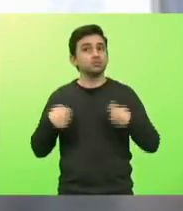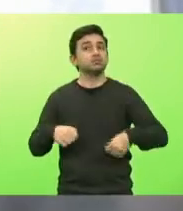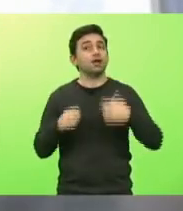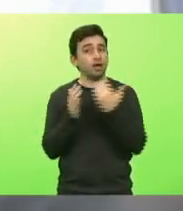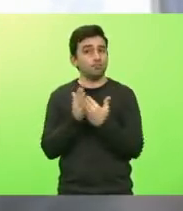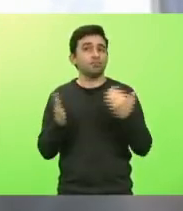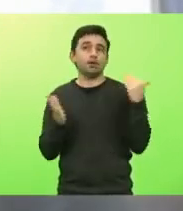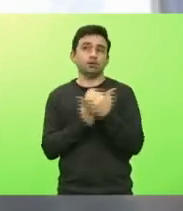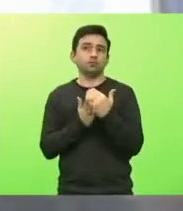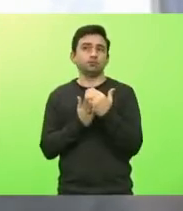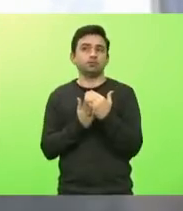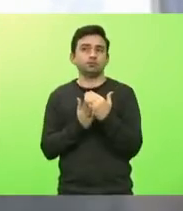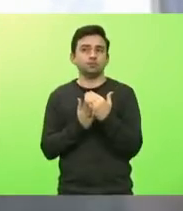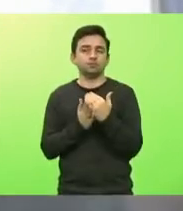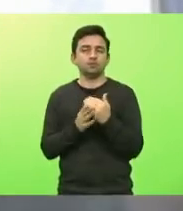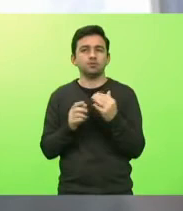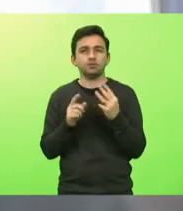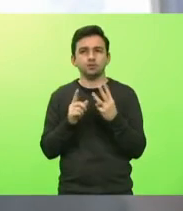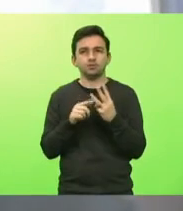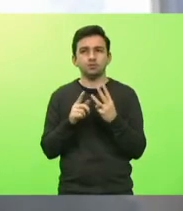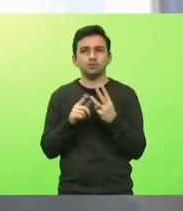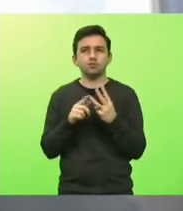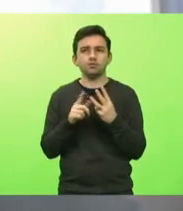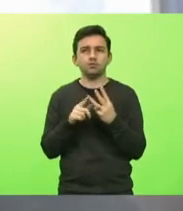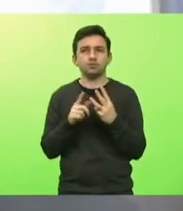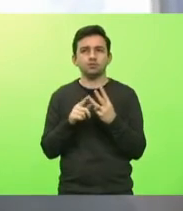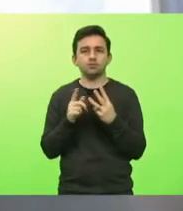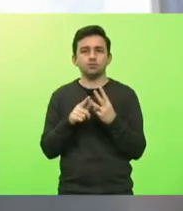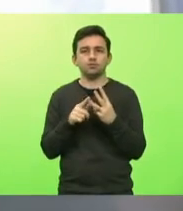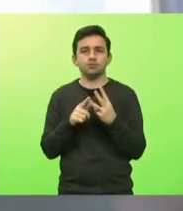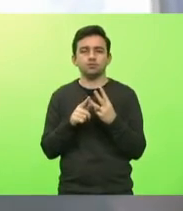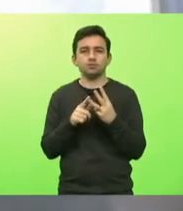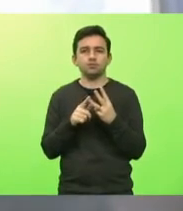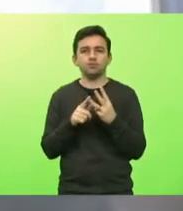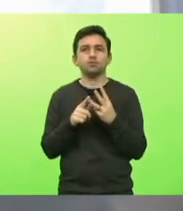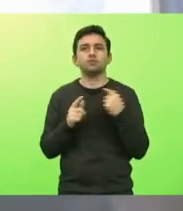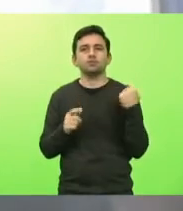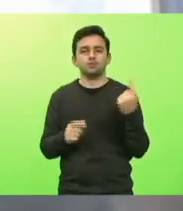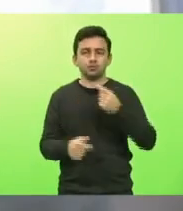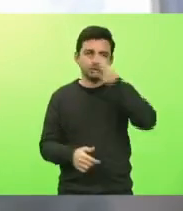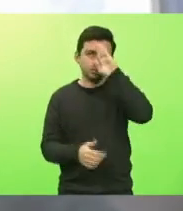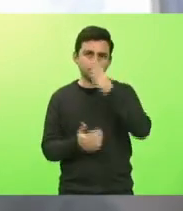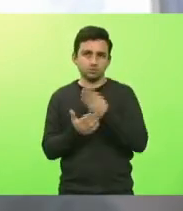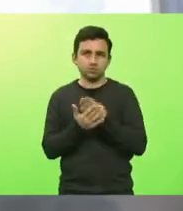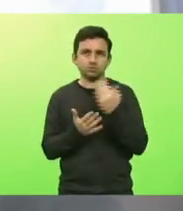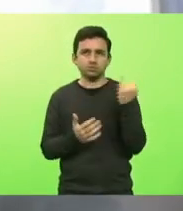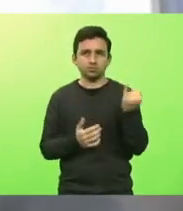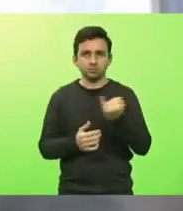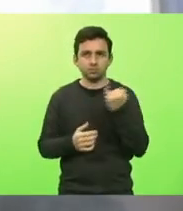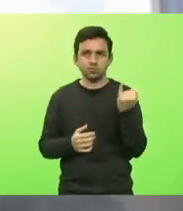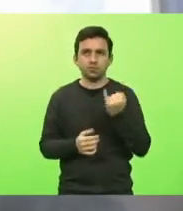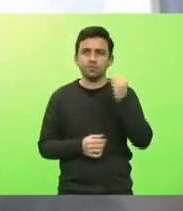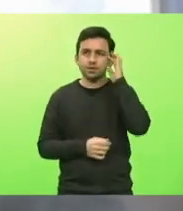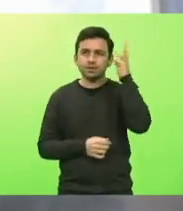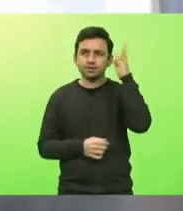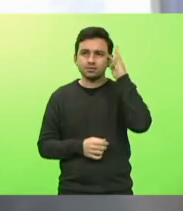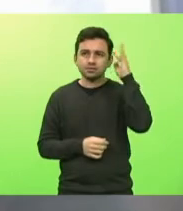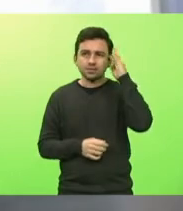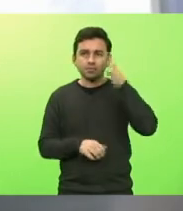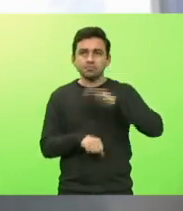mais. Terceiro ponto, eu acredito que é importante a gente pensar numa